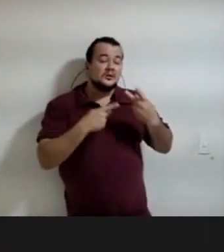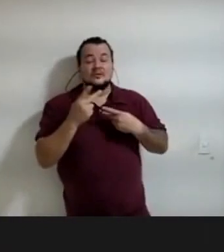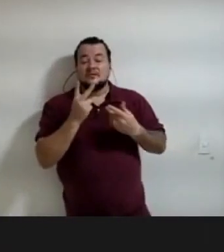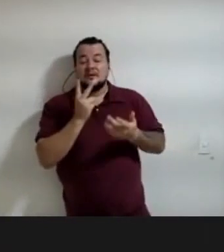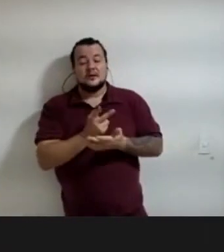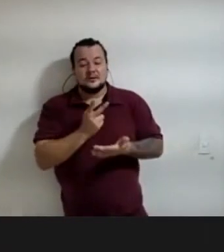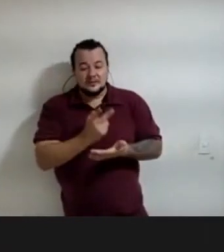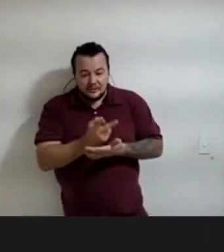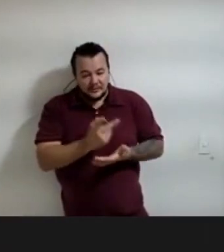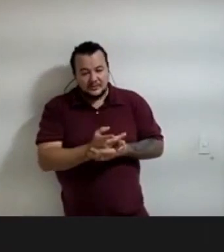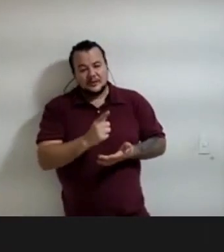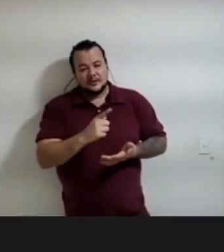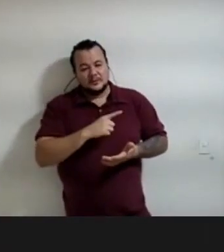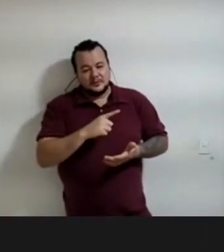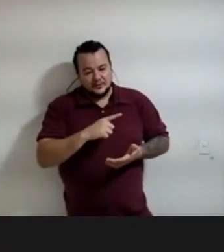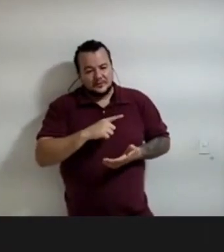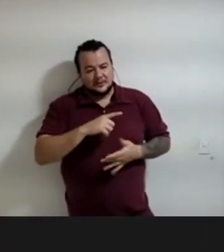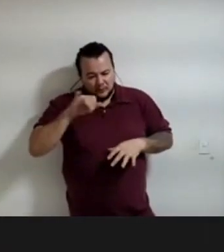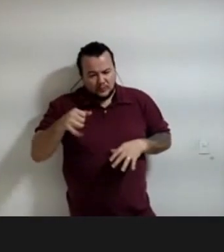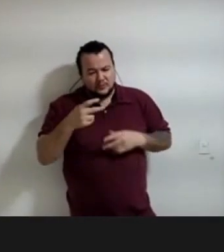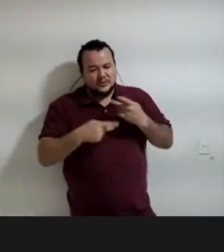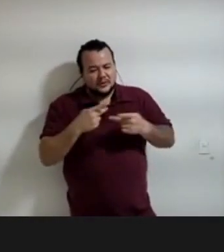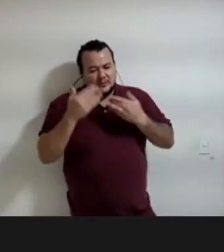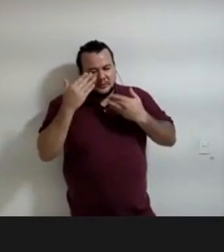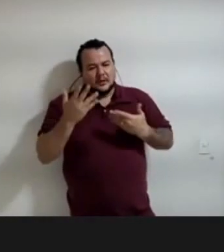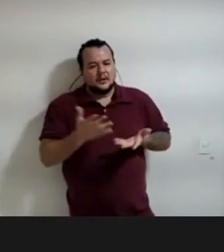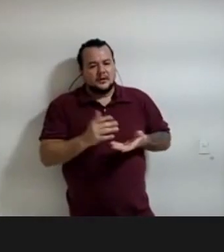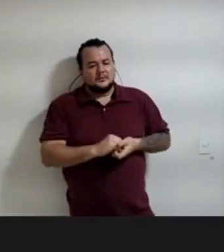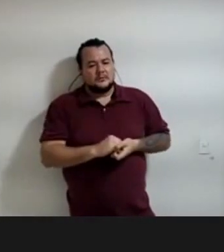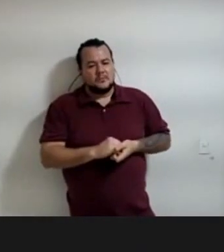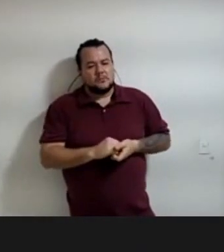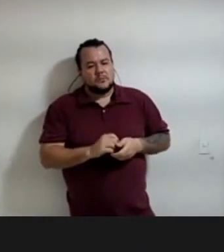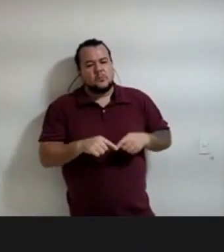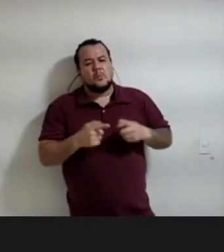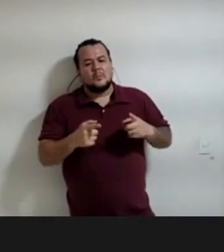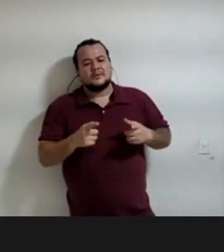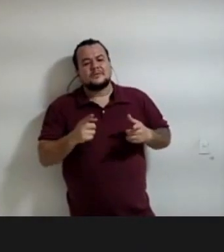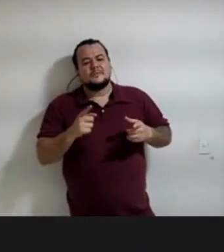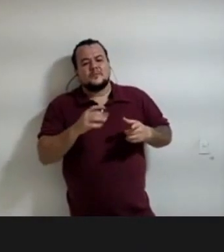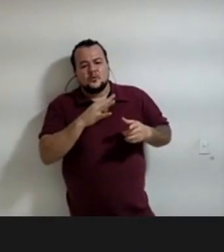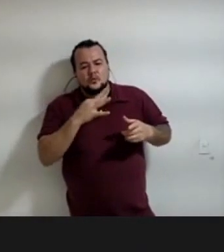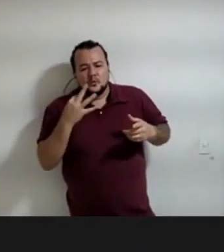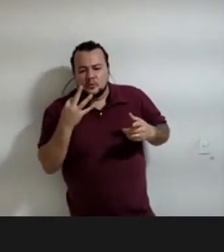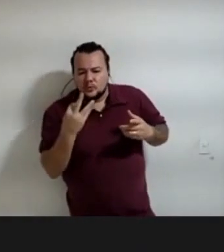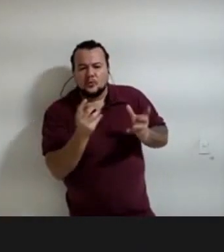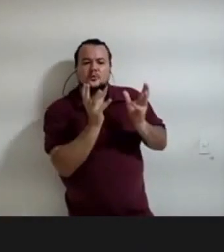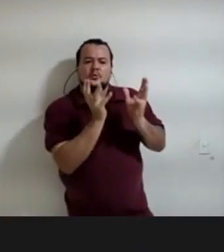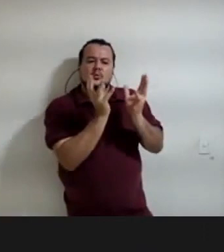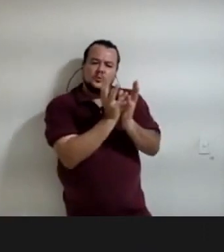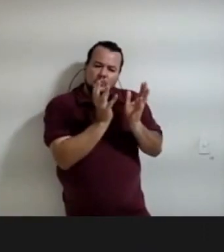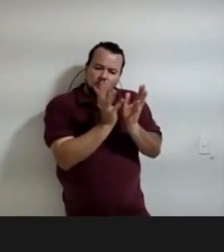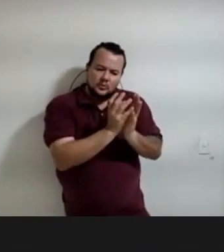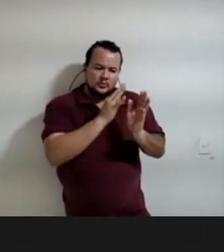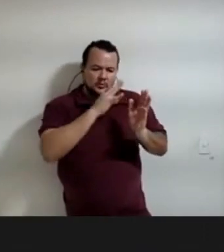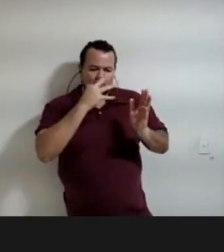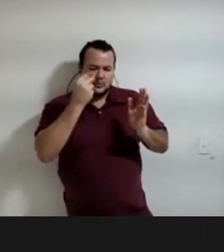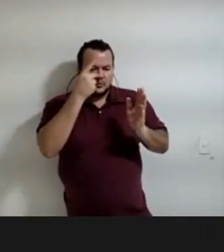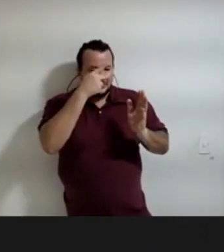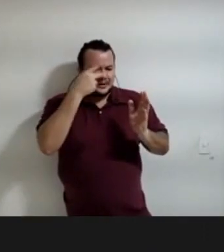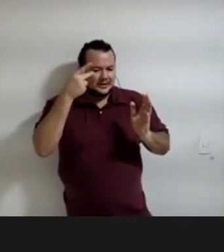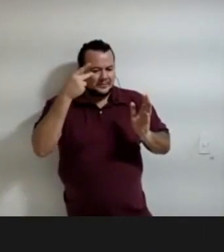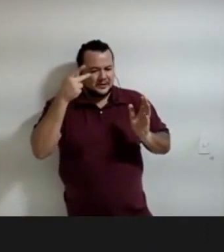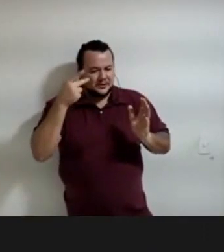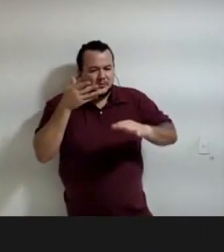tivemos durante essa semana. E com eles, com toda a equipe, com todos os participantes,